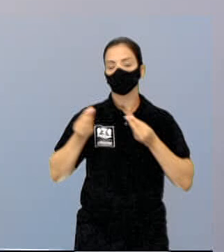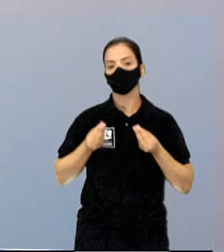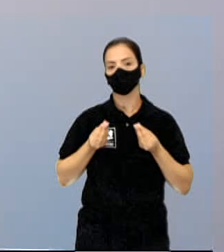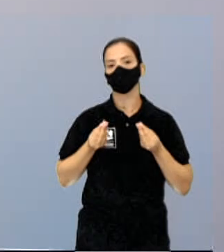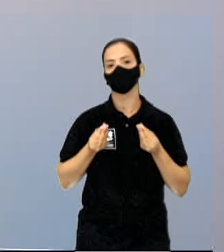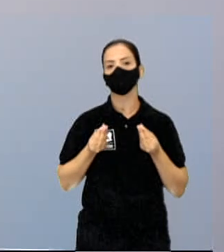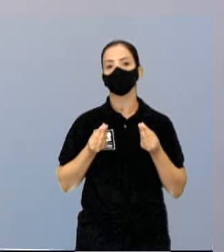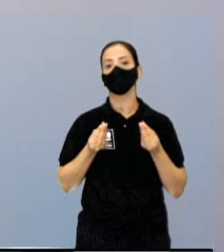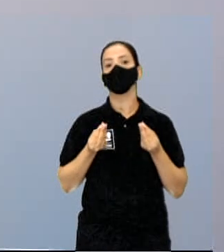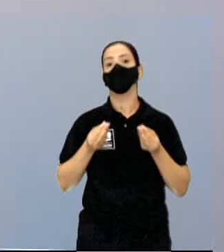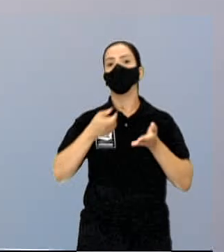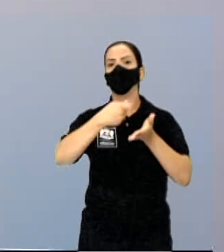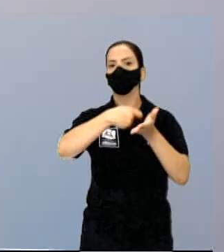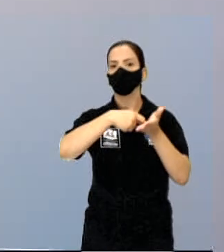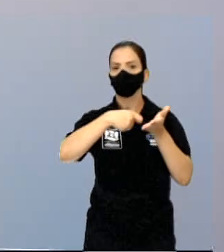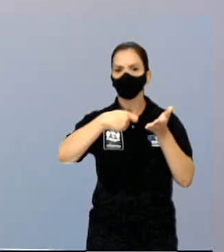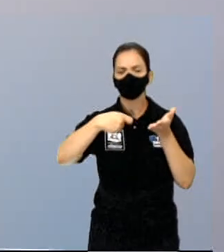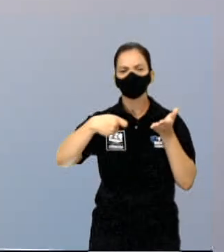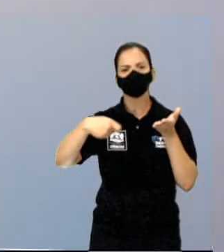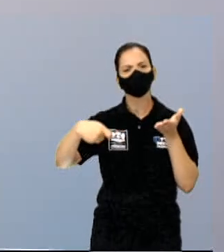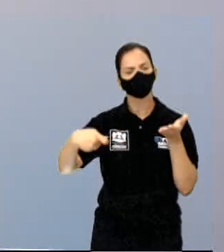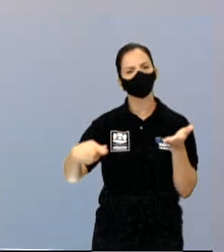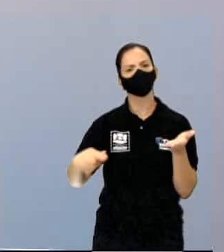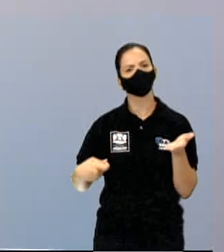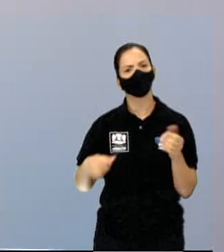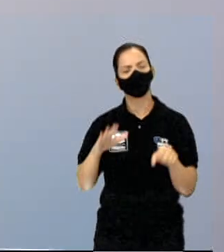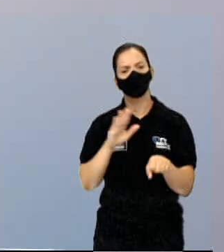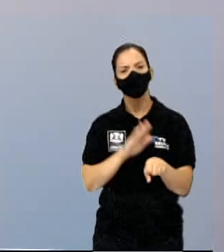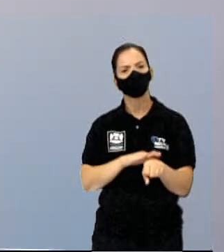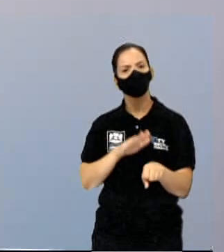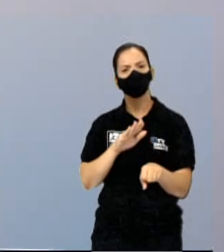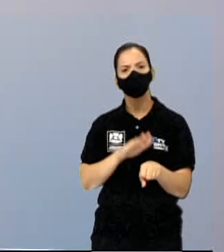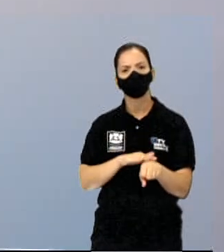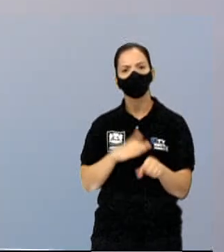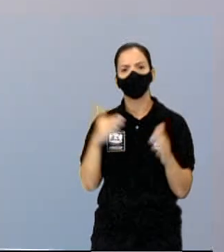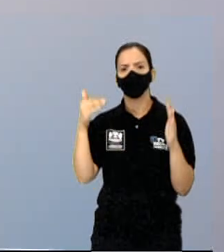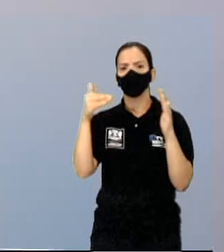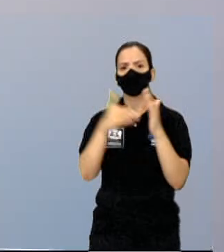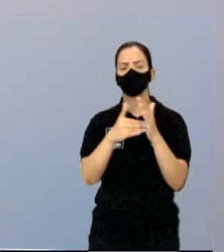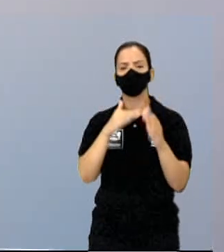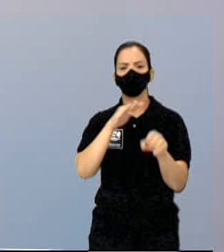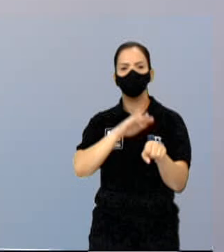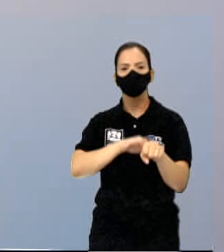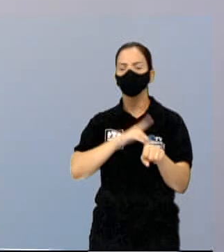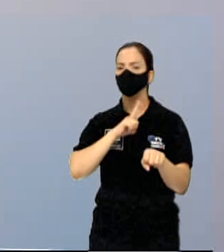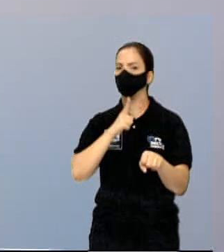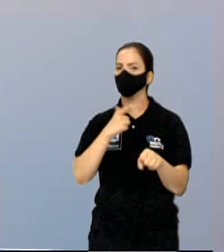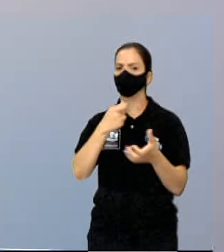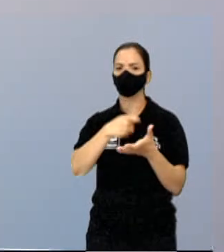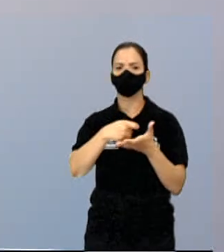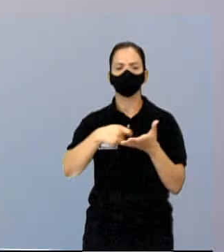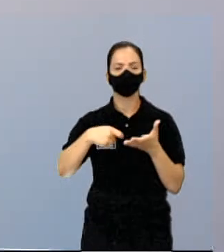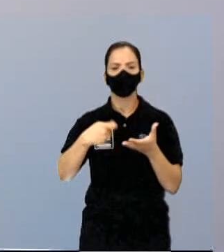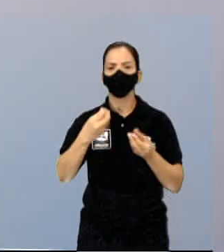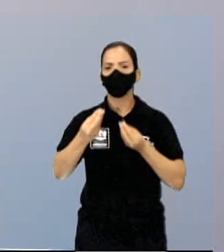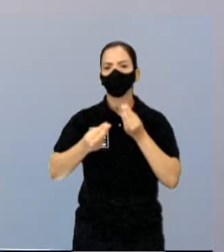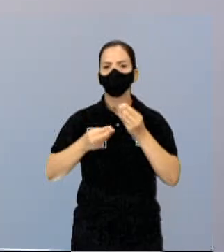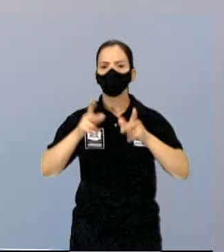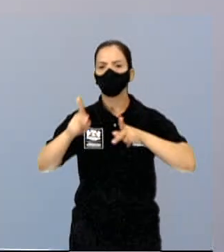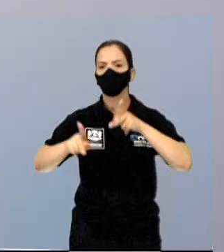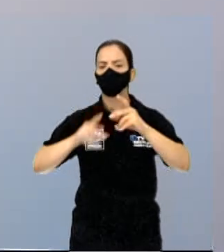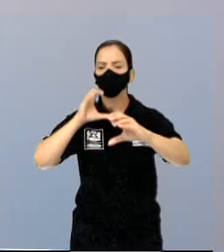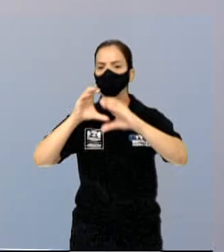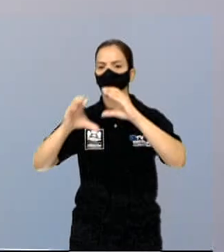uma escrita. Isso mesmo, porque até aquele momento, gente, não existia ali uma escrita, uma maneira com que os povos se